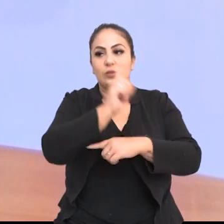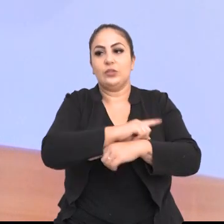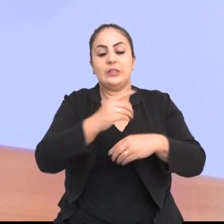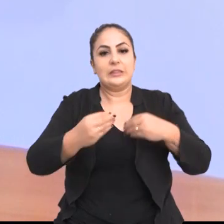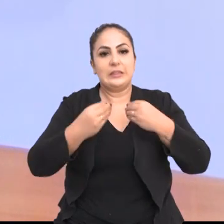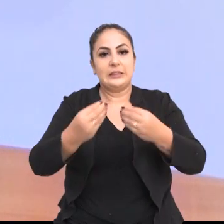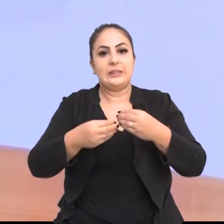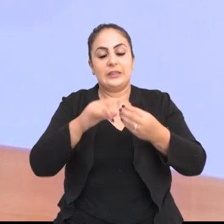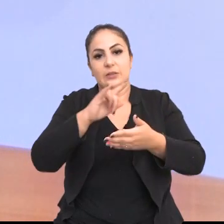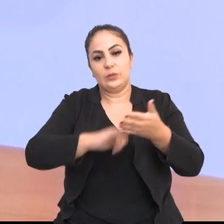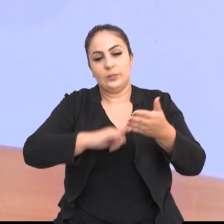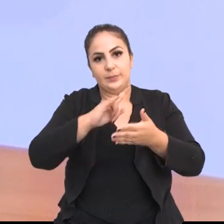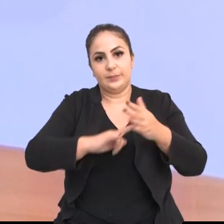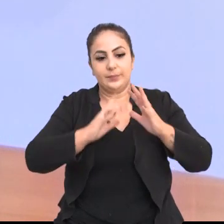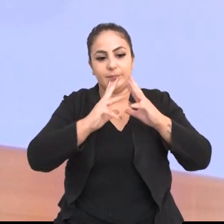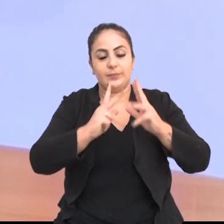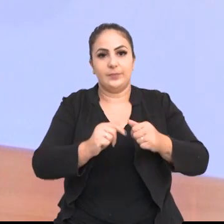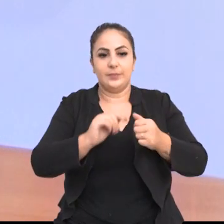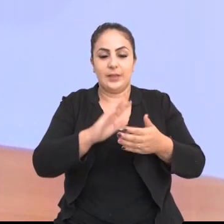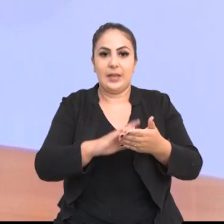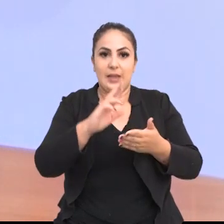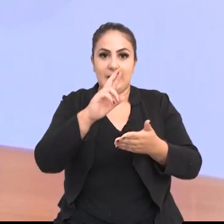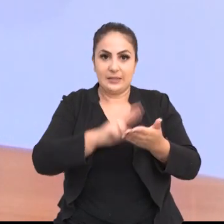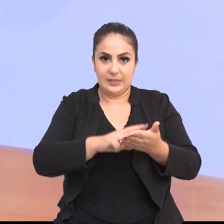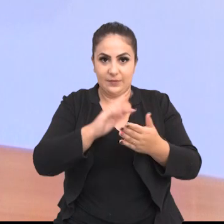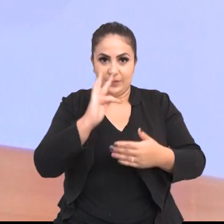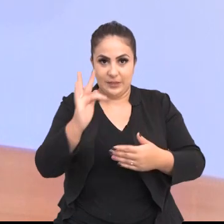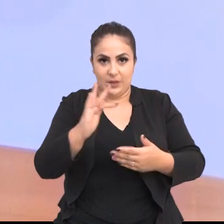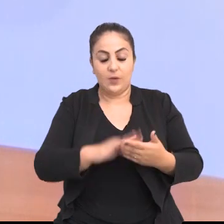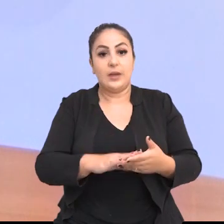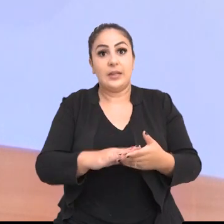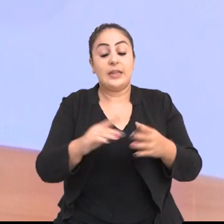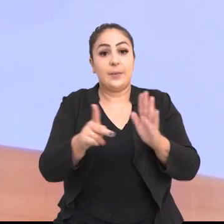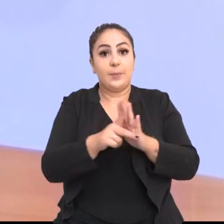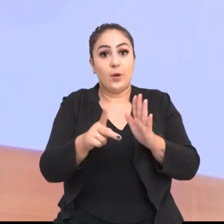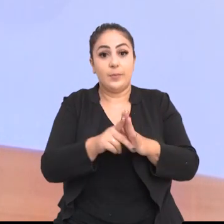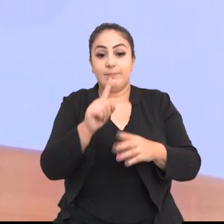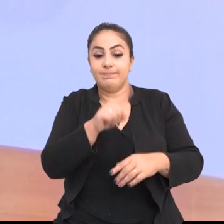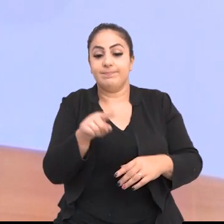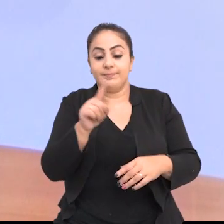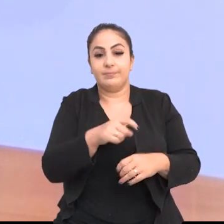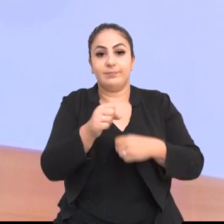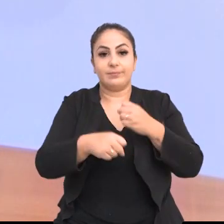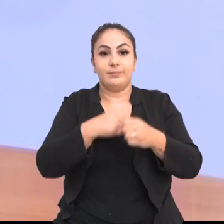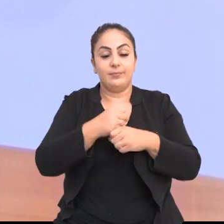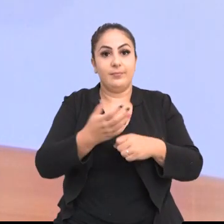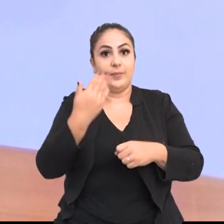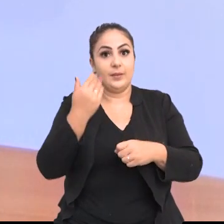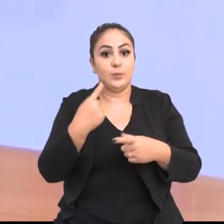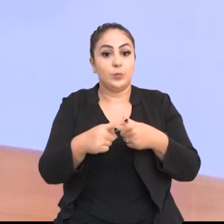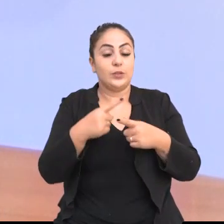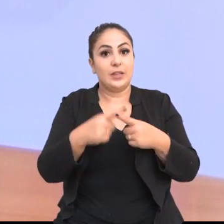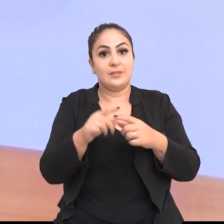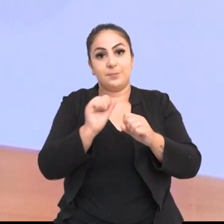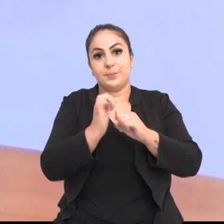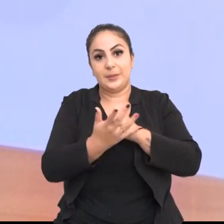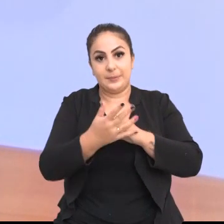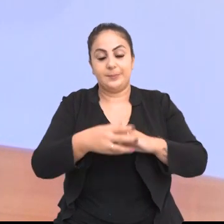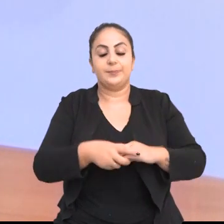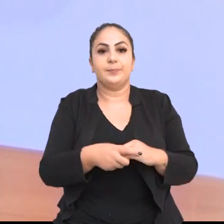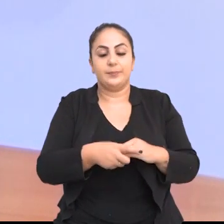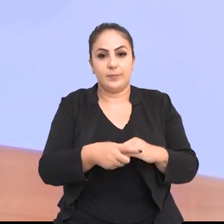de entrega da documentação para a Receita Federal, que havia sido adiada no ano passado por conta da